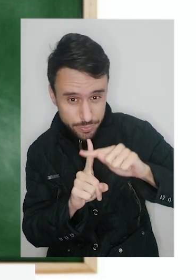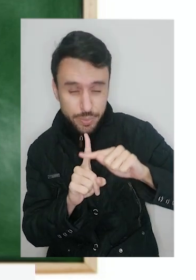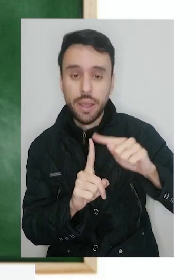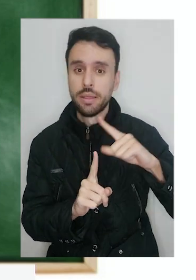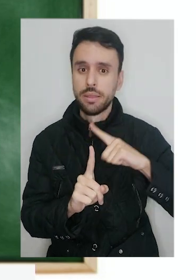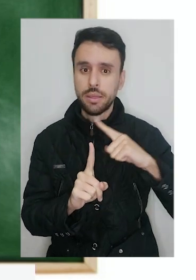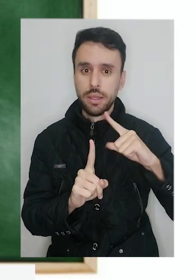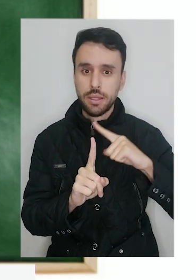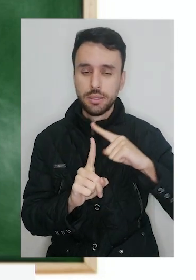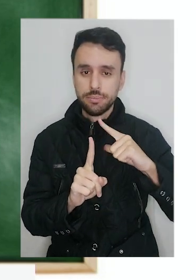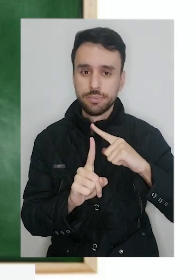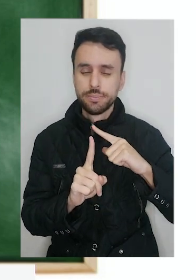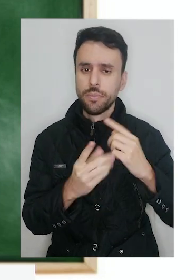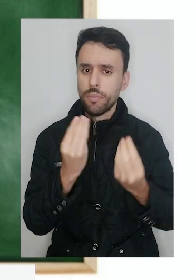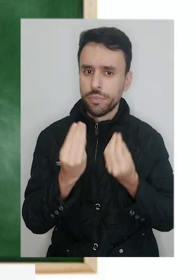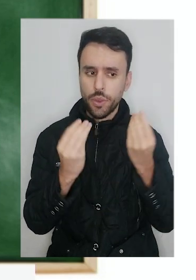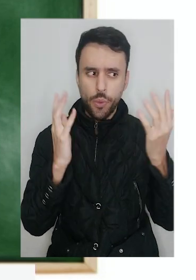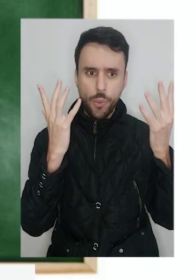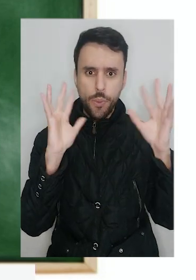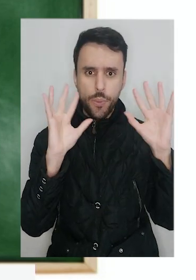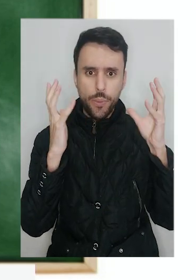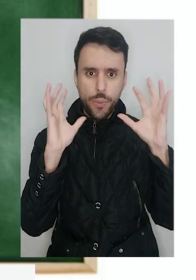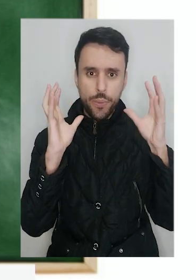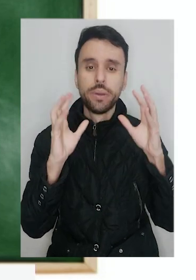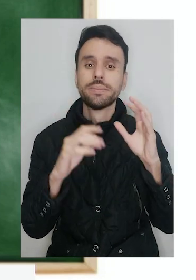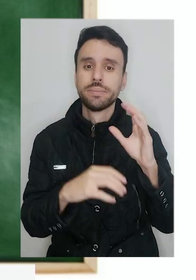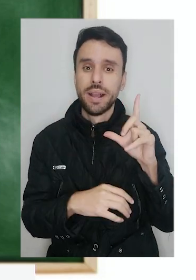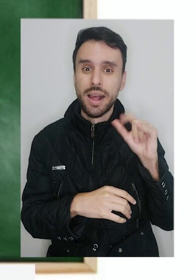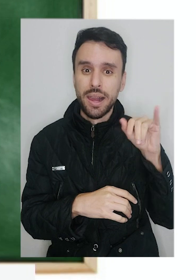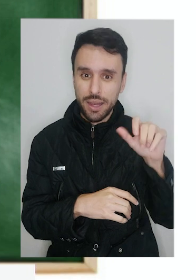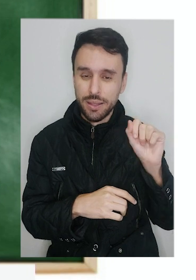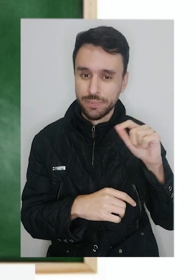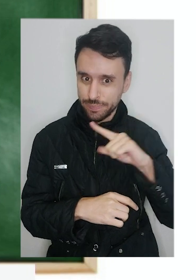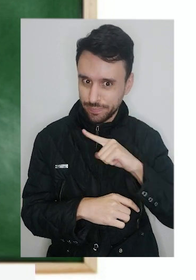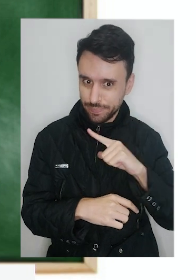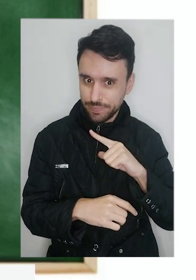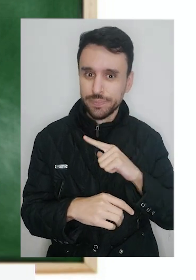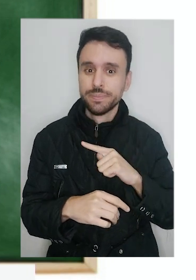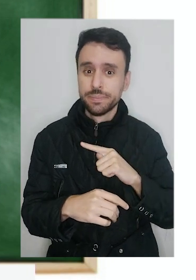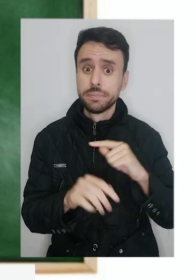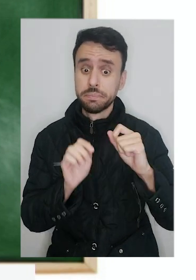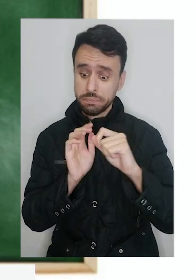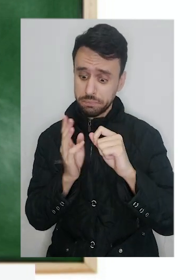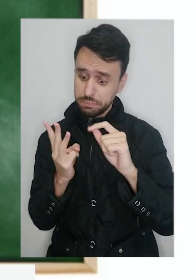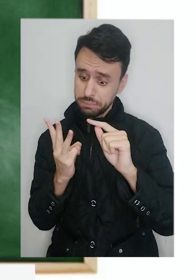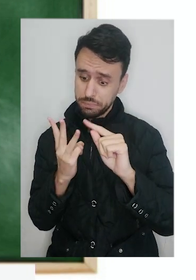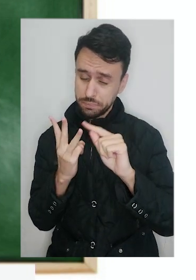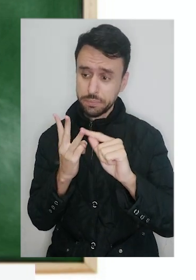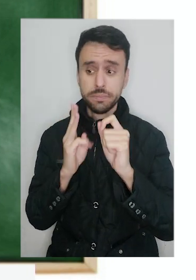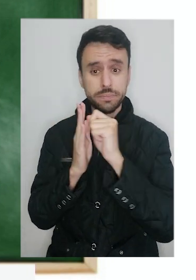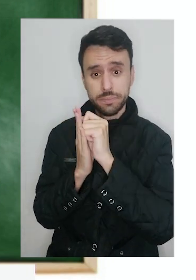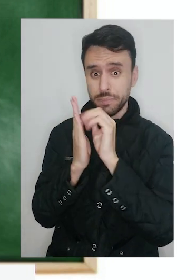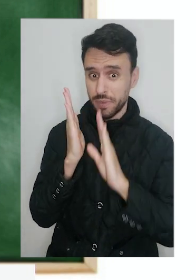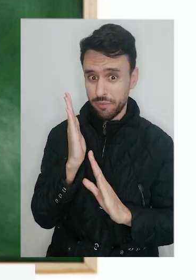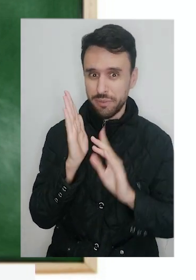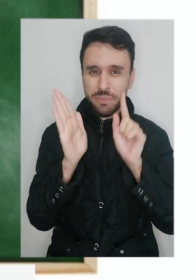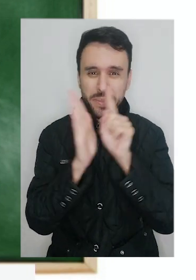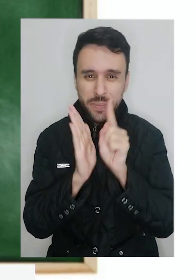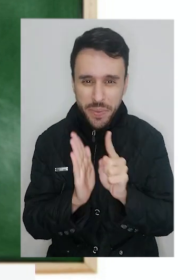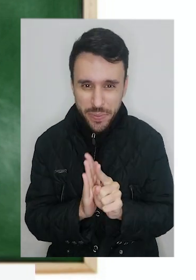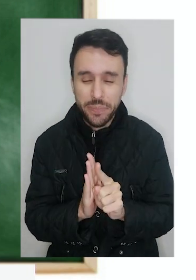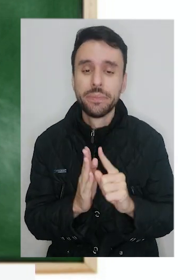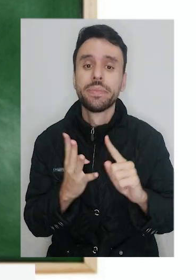Acho que vocês já sabem, né? A gente vai aprender um pouquinho sobre isso hoje. Teremos uma atividade, um quiz